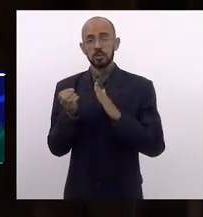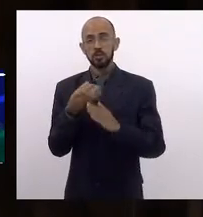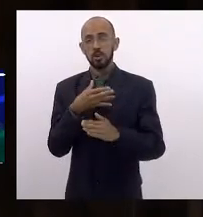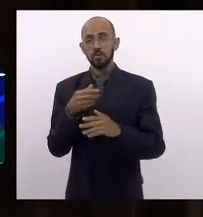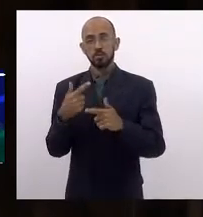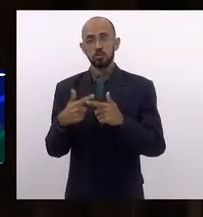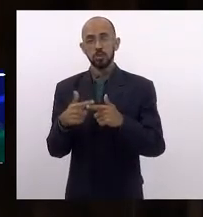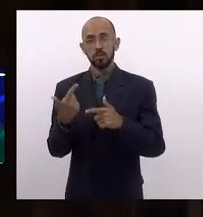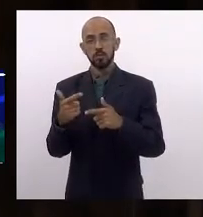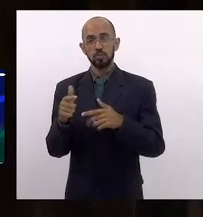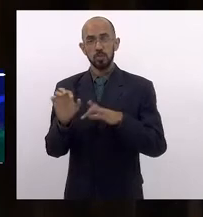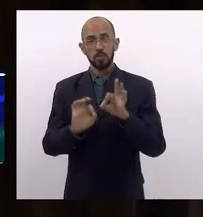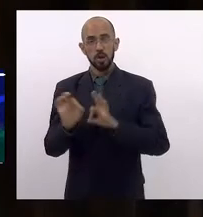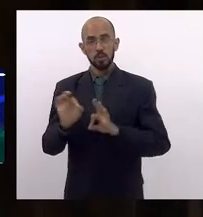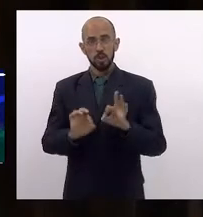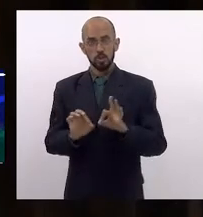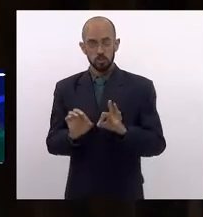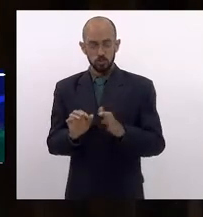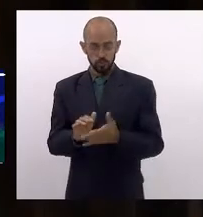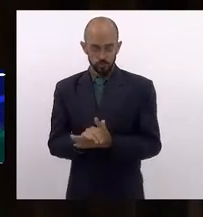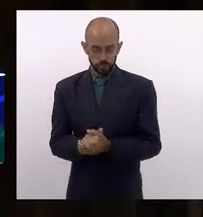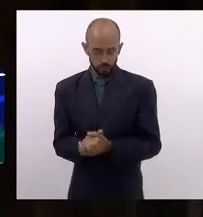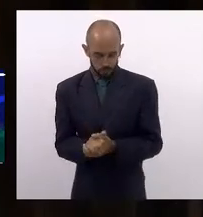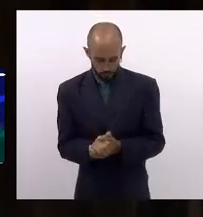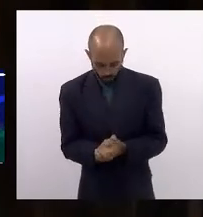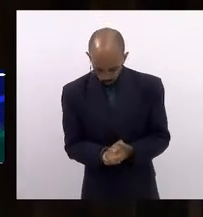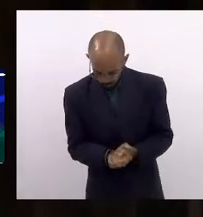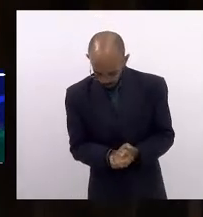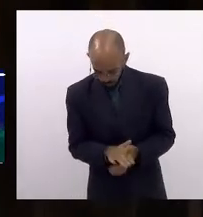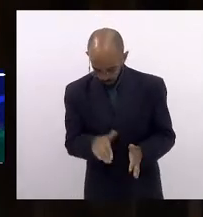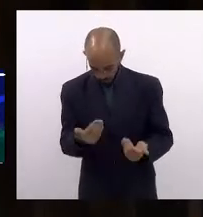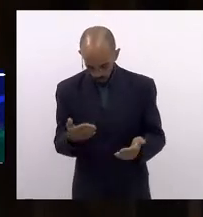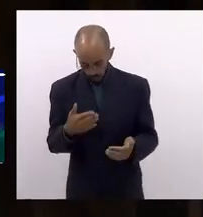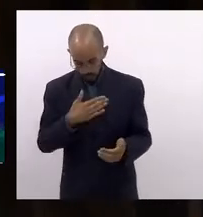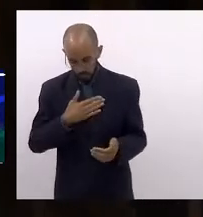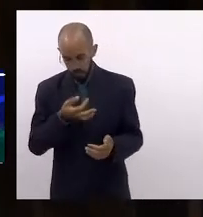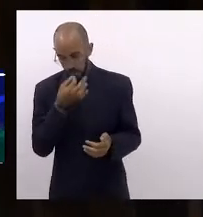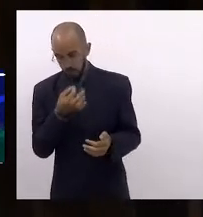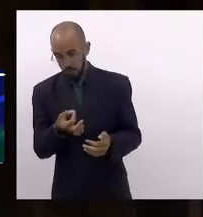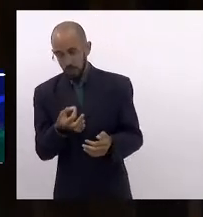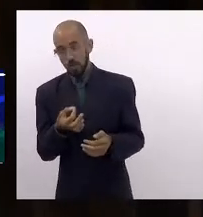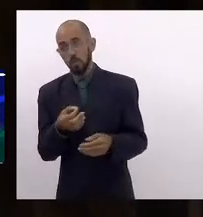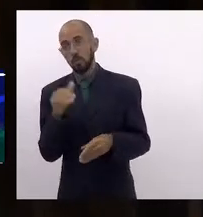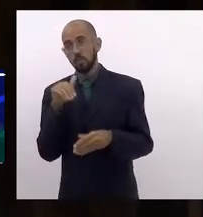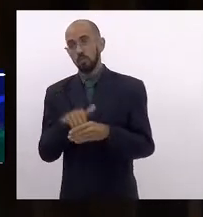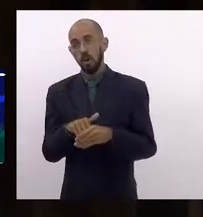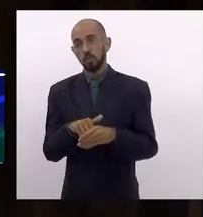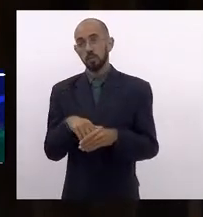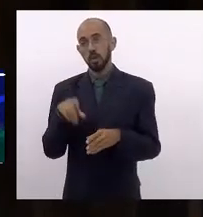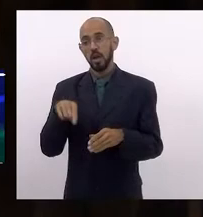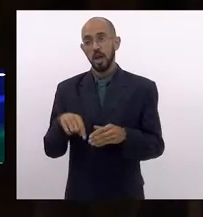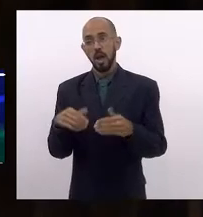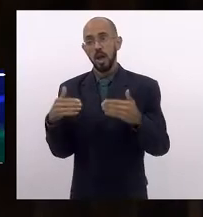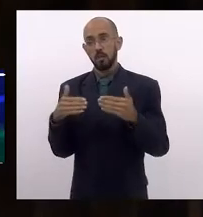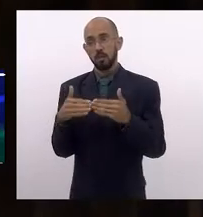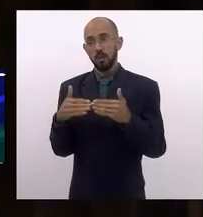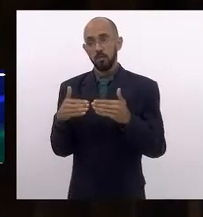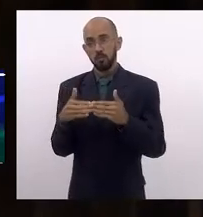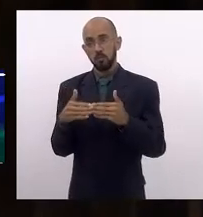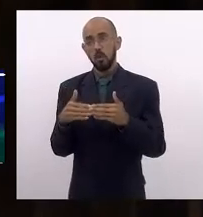não dá para aplicar recurso até projeto então a minha questão o meu voto é a favor das contas